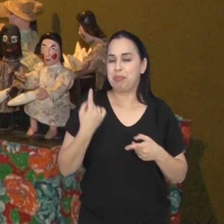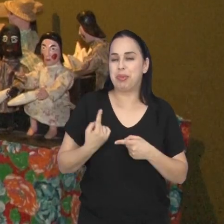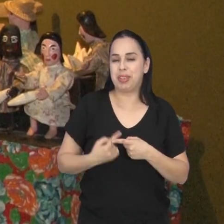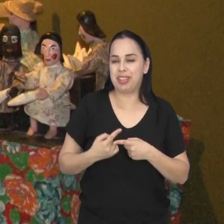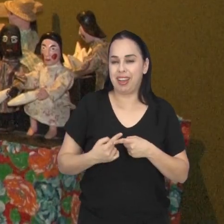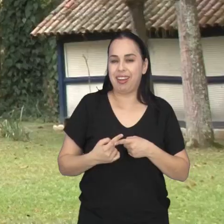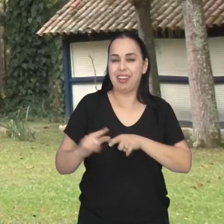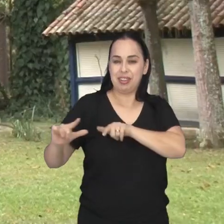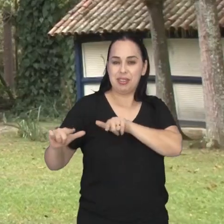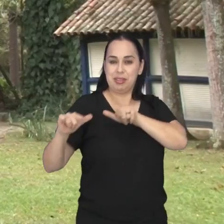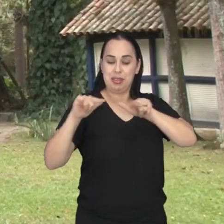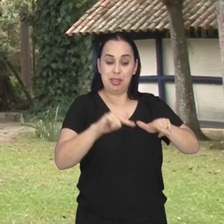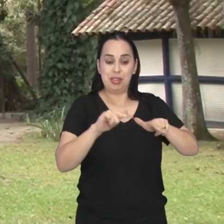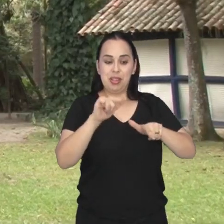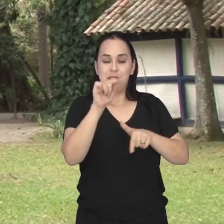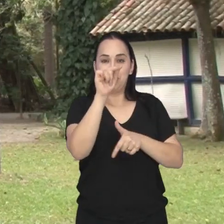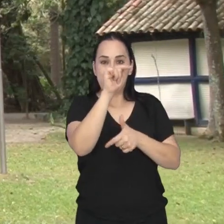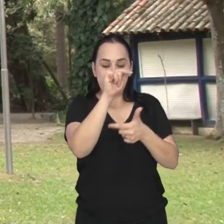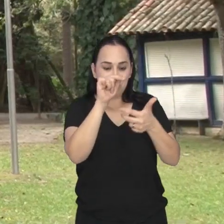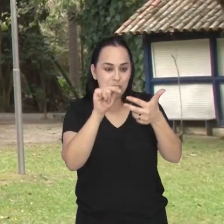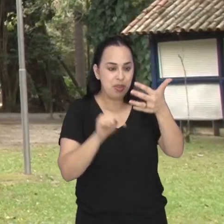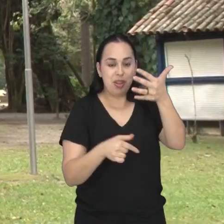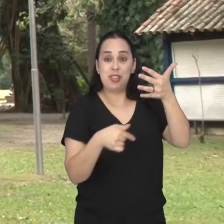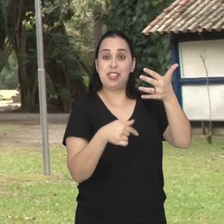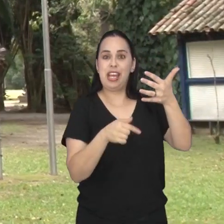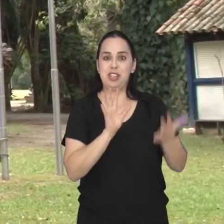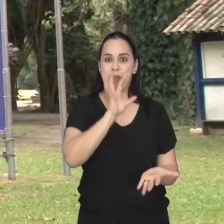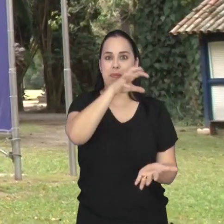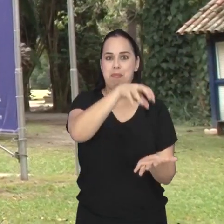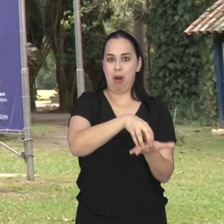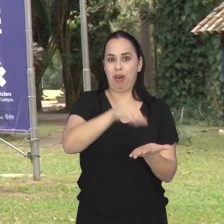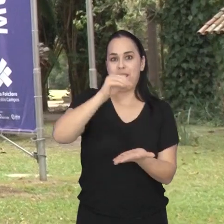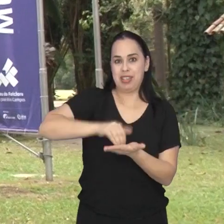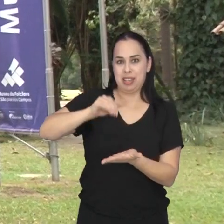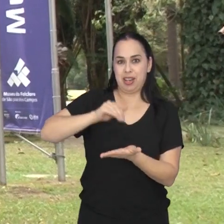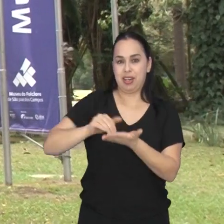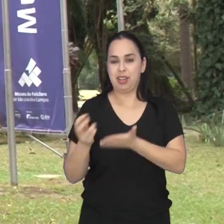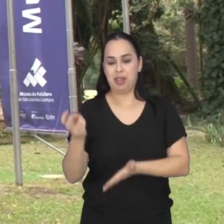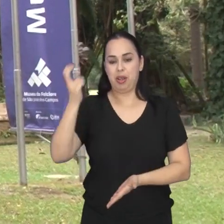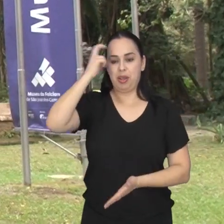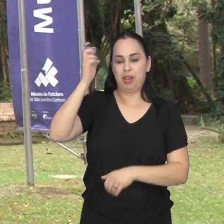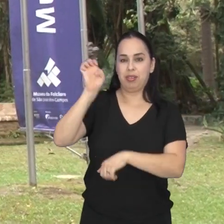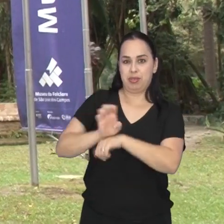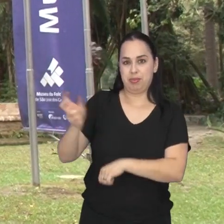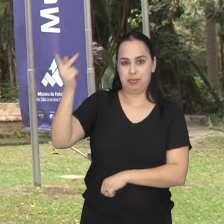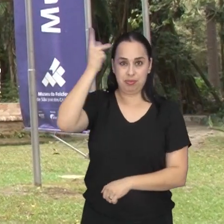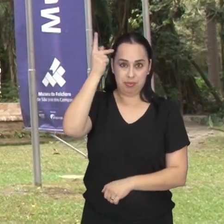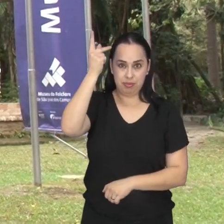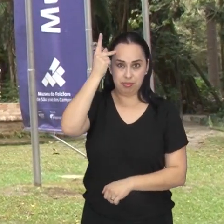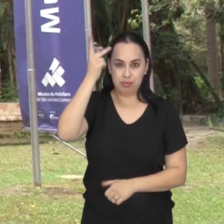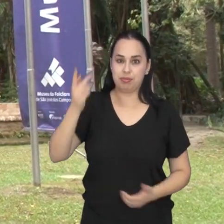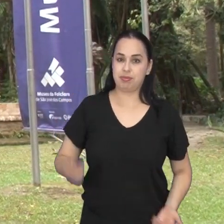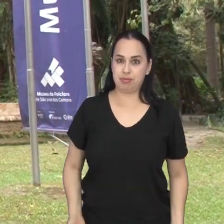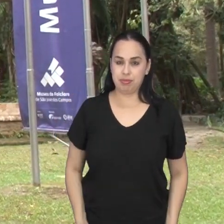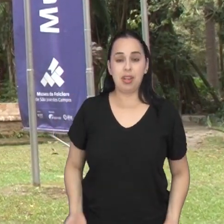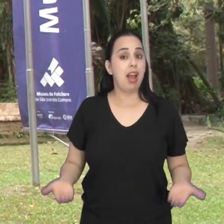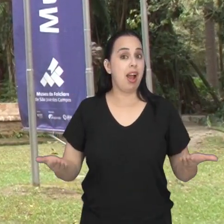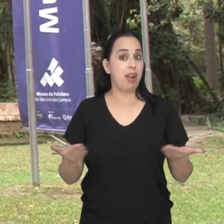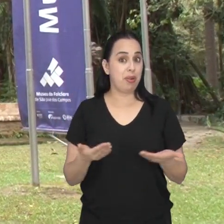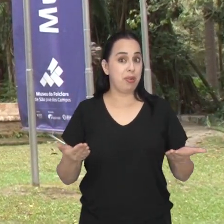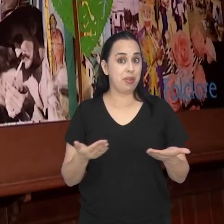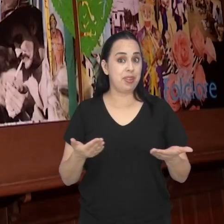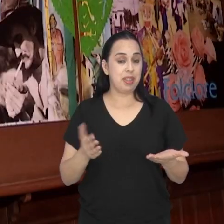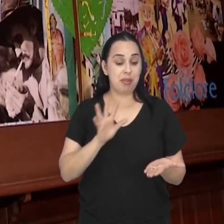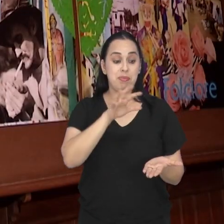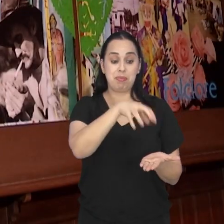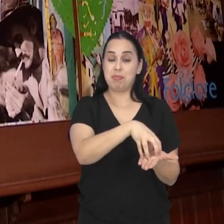ainda maior. Isso porque o Museu do Folclore foi escolhido como o 7º polo regional do Sistema Estadual de Museus de São